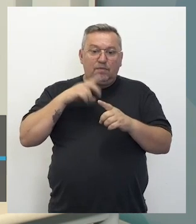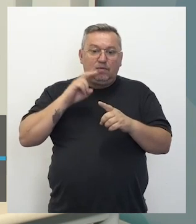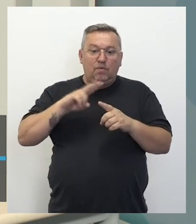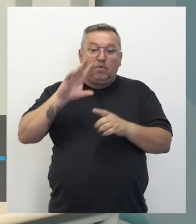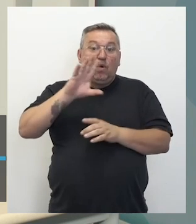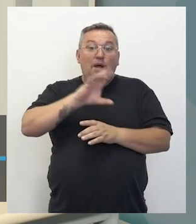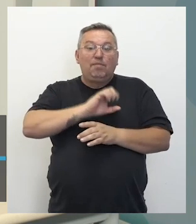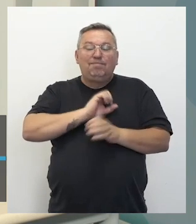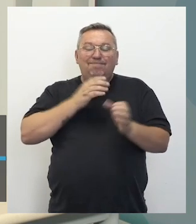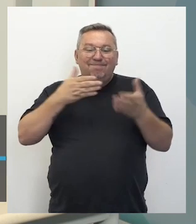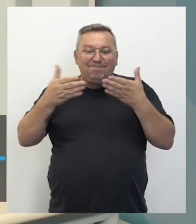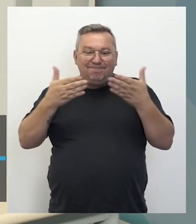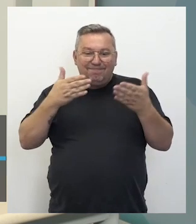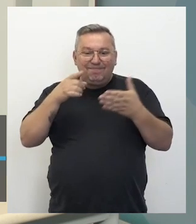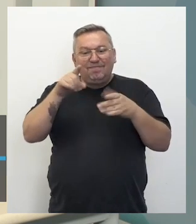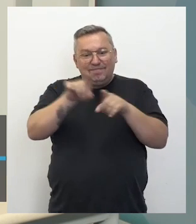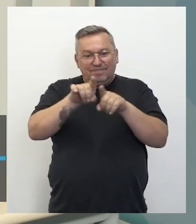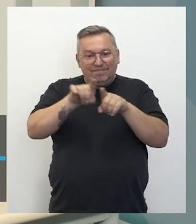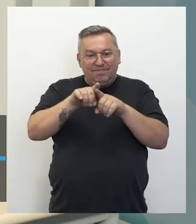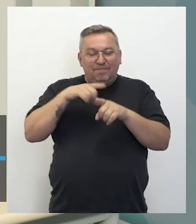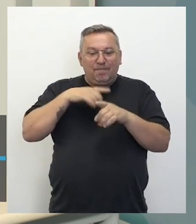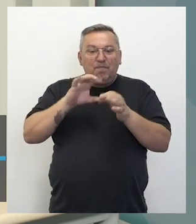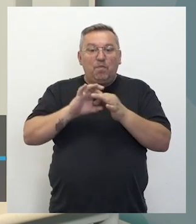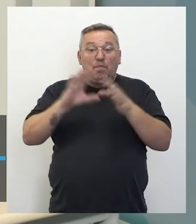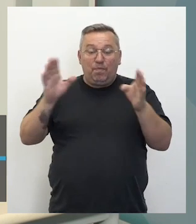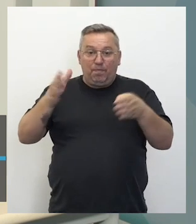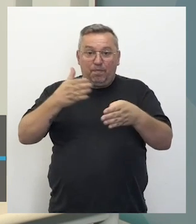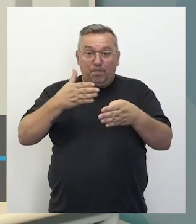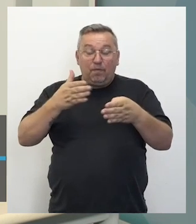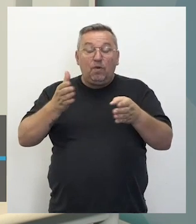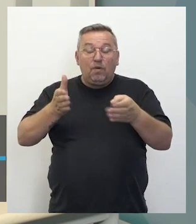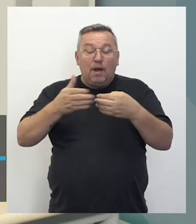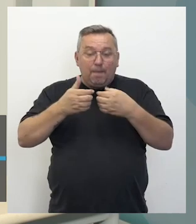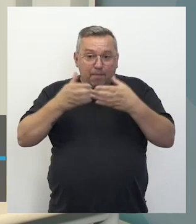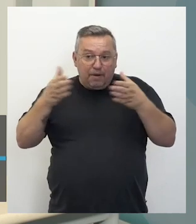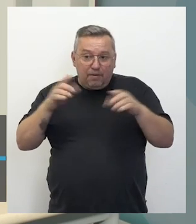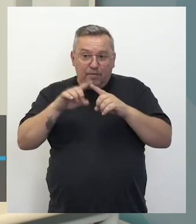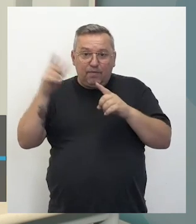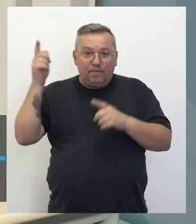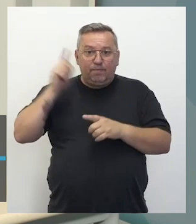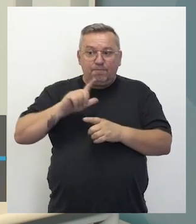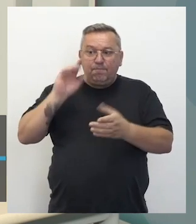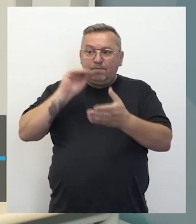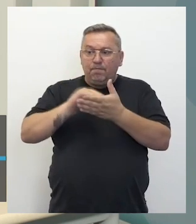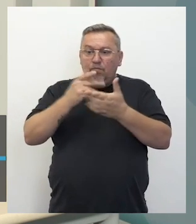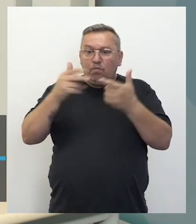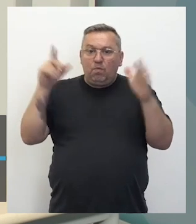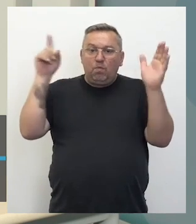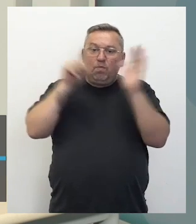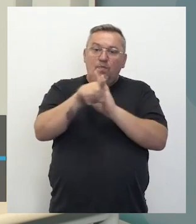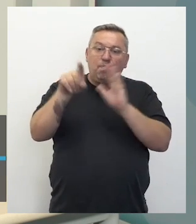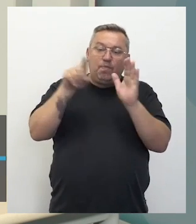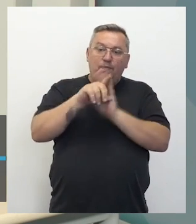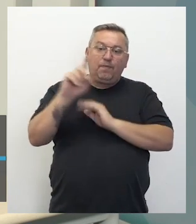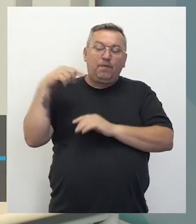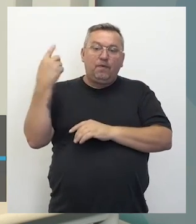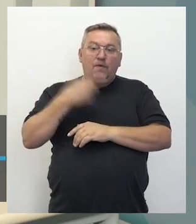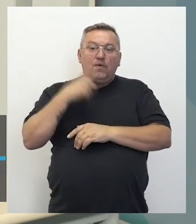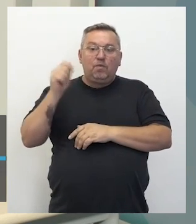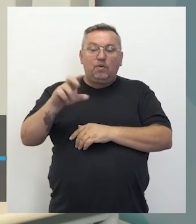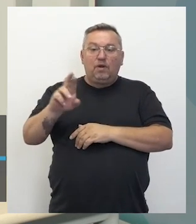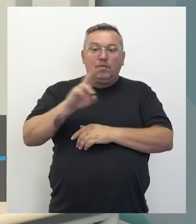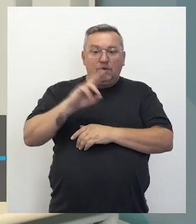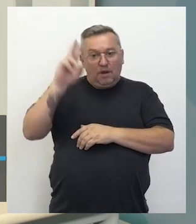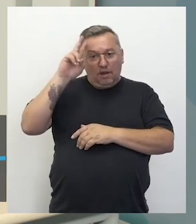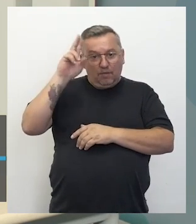amando esse papo, eu acho que vocês também, eu vou deixar o chat aberto um pouquinho para vocês colocarem algumas perguntinhas aí, se a gente puder responder, né?